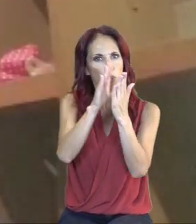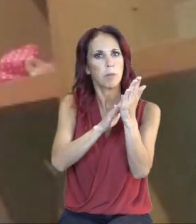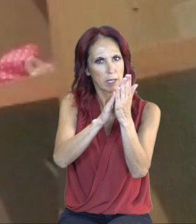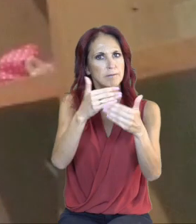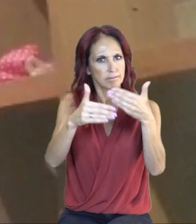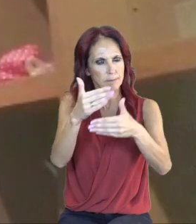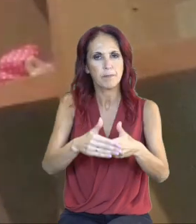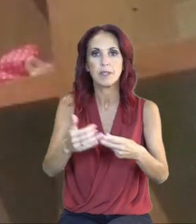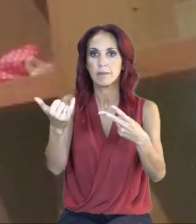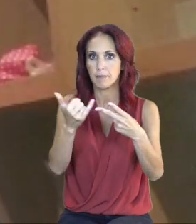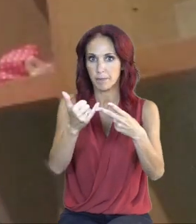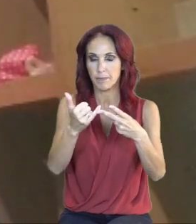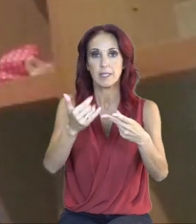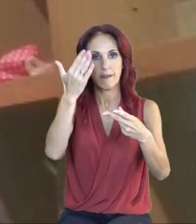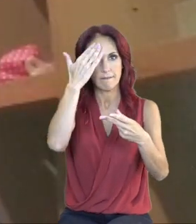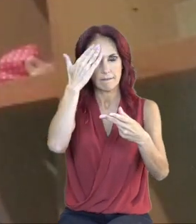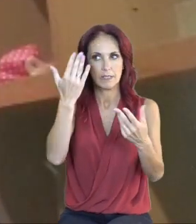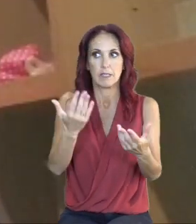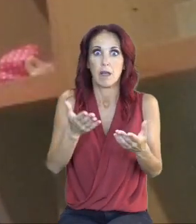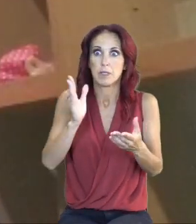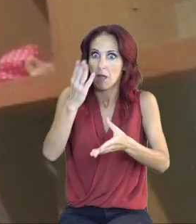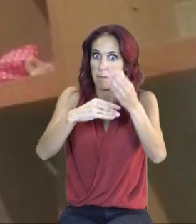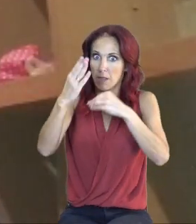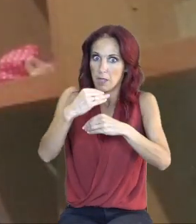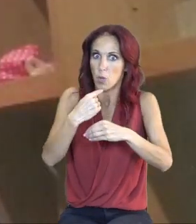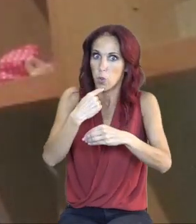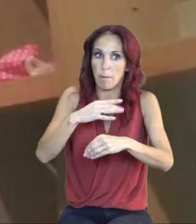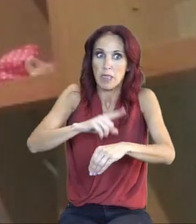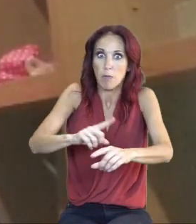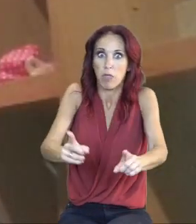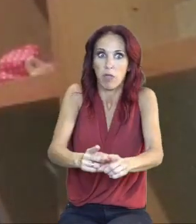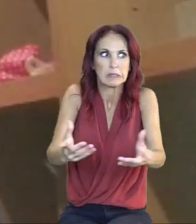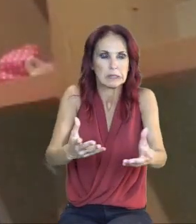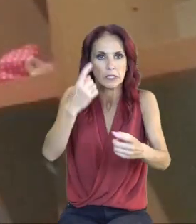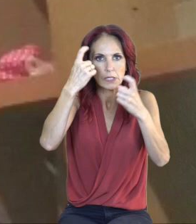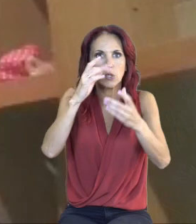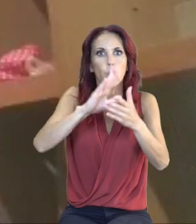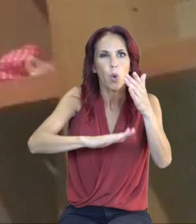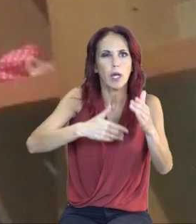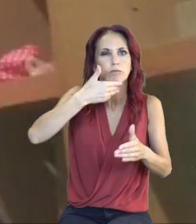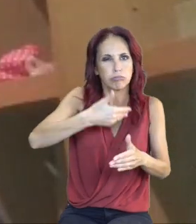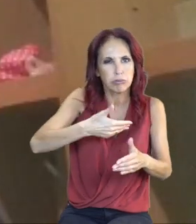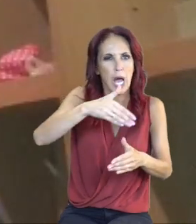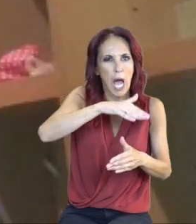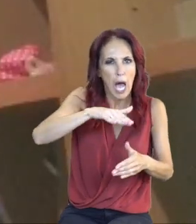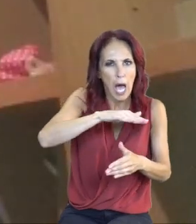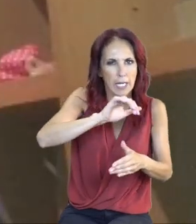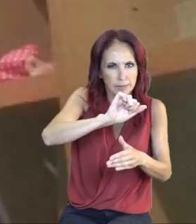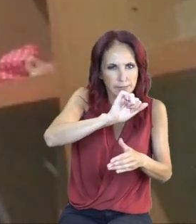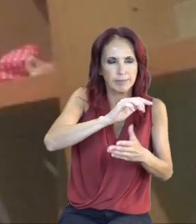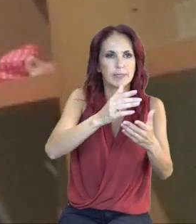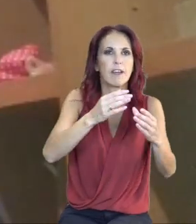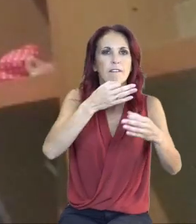de Facebook. A segunda prioridade foi a consciência clara de que tínhamos muito para aprender, mas tínhamos muito pouco tempo. Portanto, conversámos com colegas